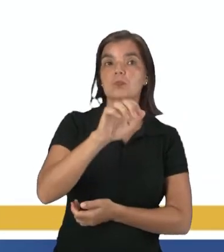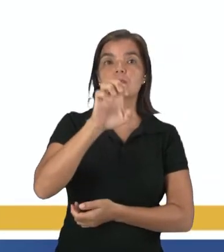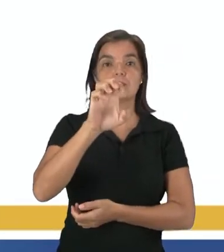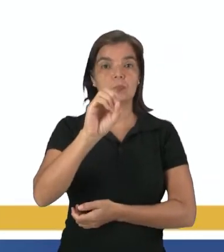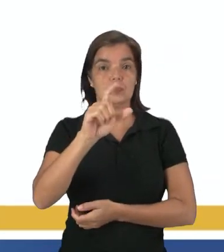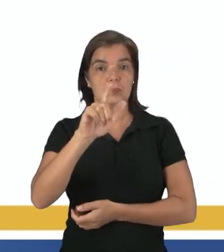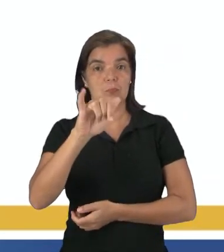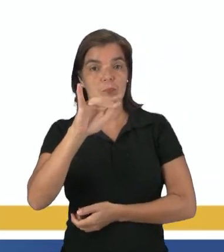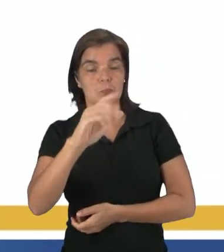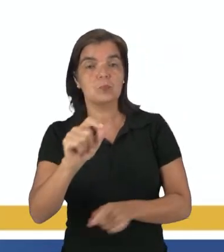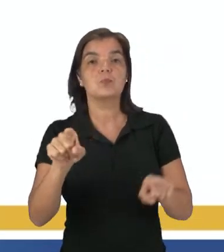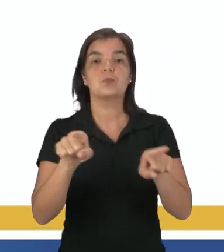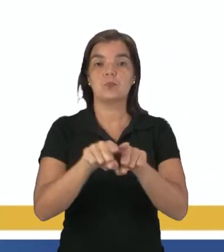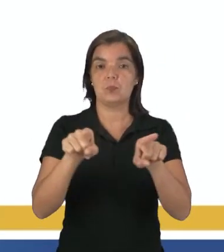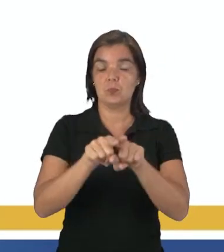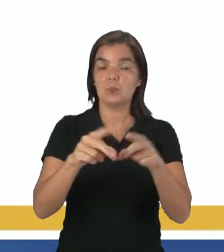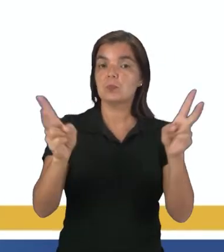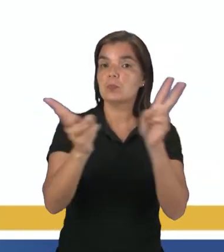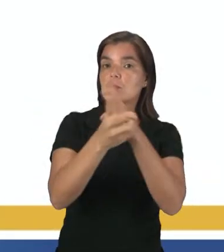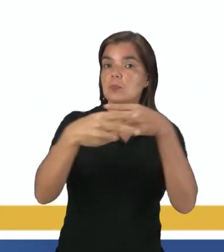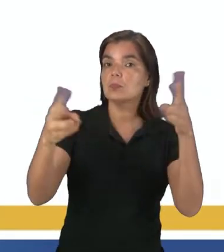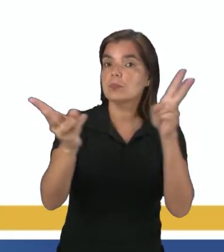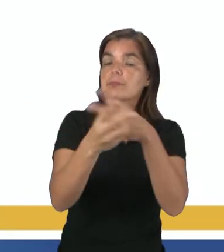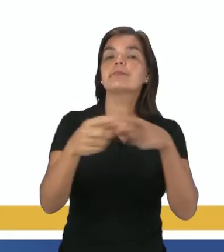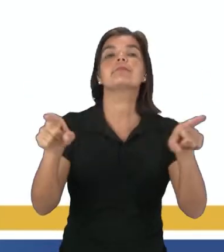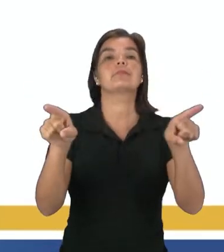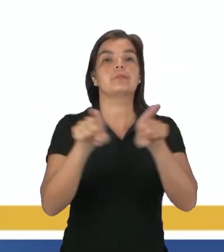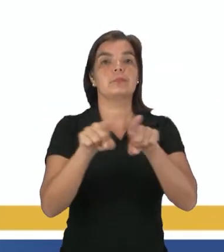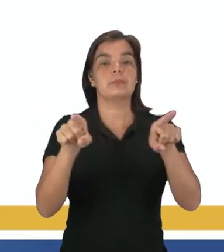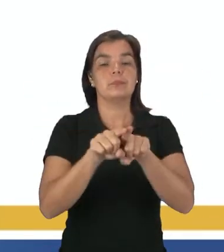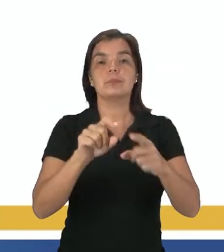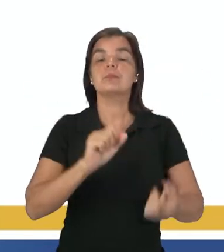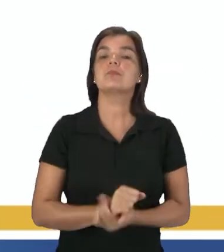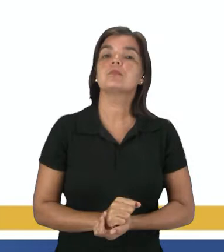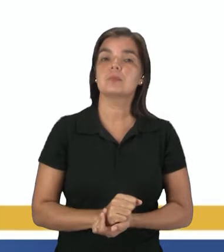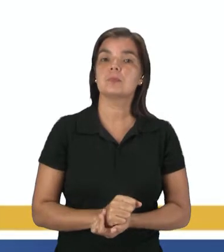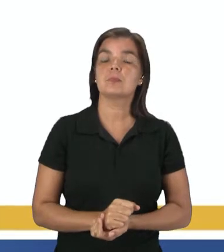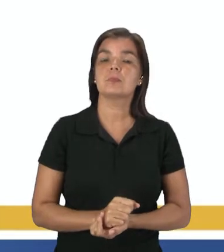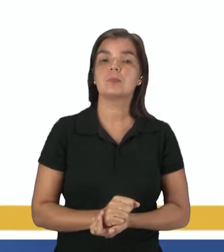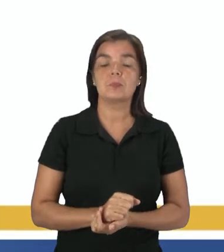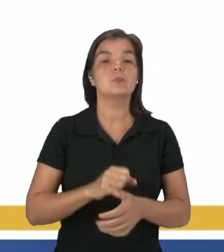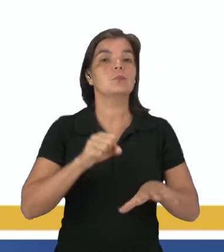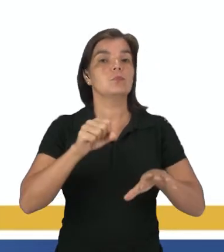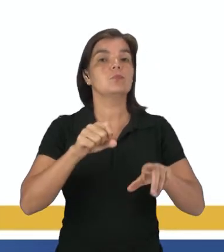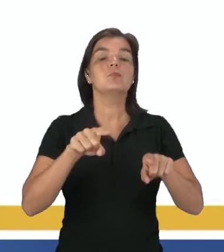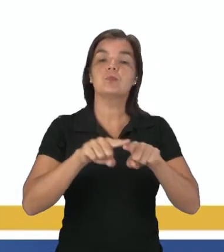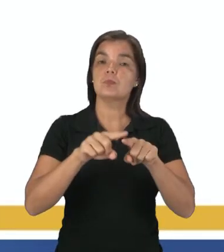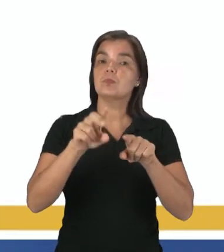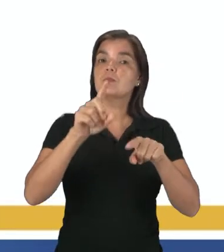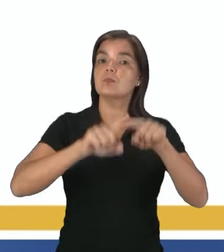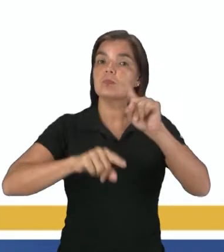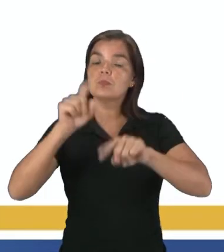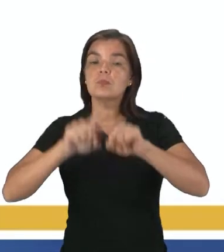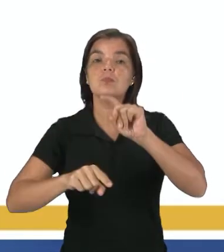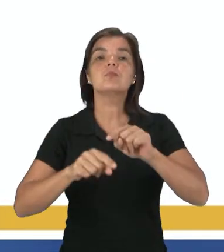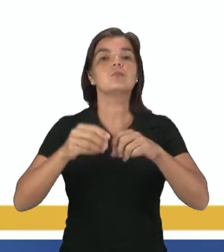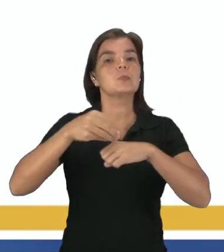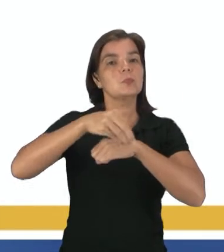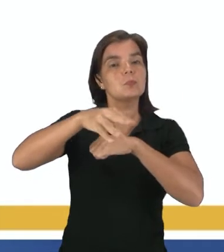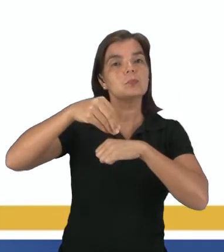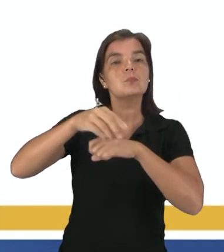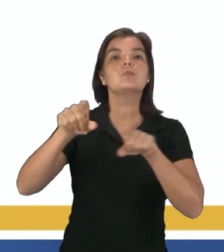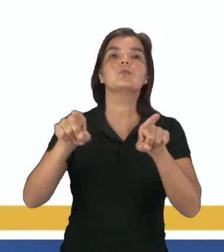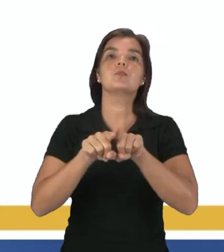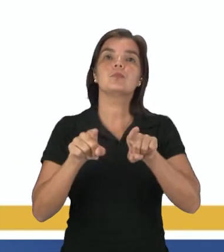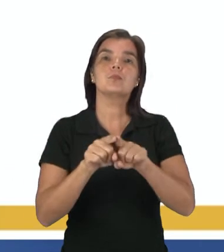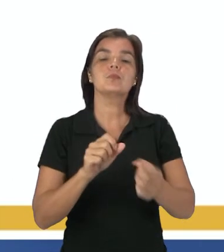energia eólica, que vem a partir dos ventos, tá? A partir de máquinas, né? Instrumentos que são chamados de aerogeradores.